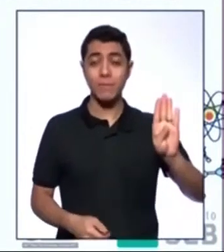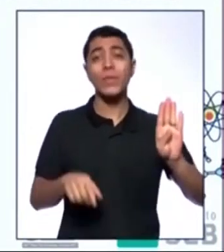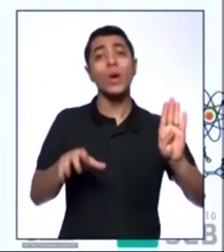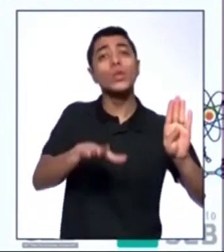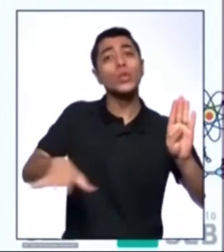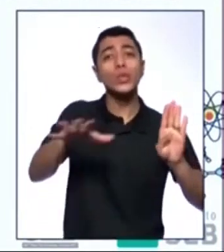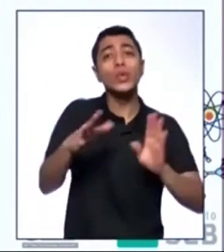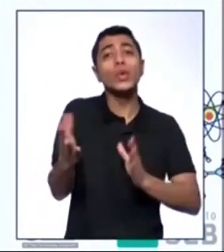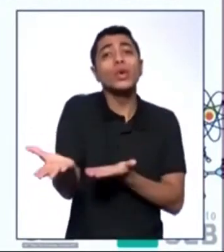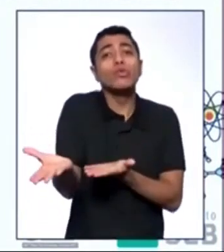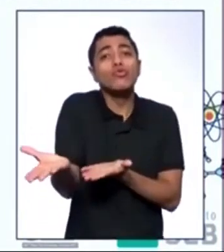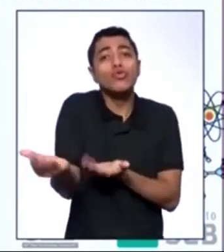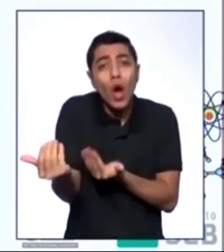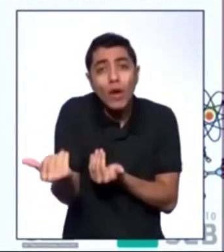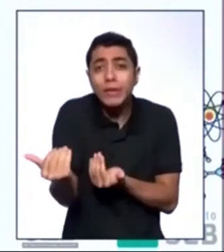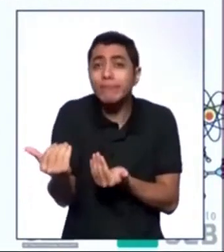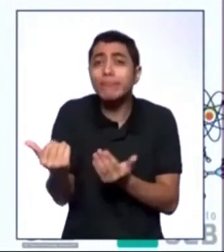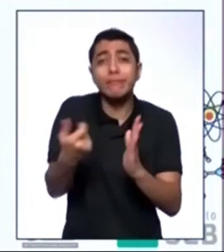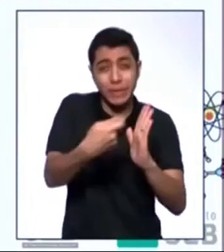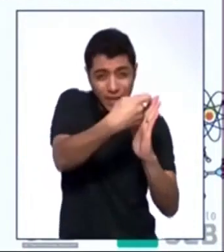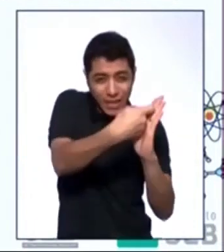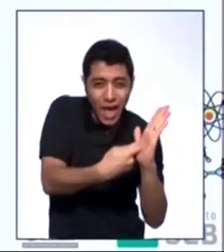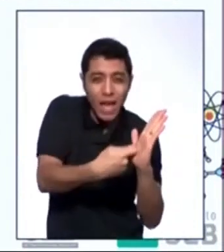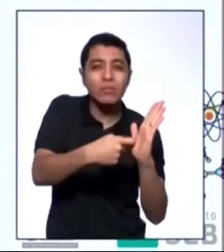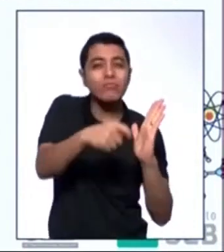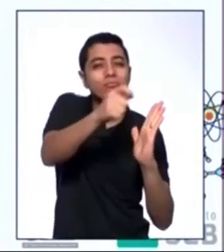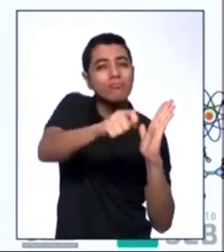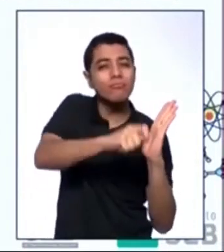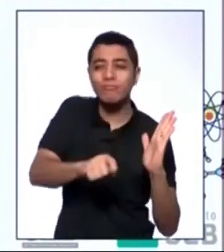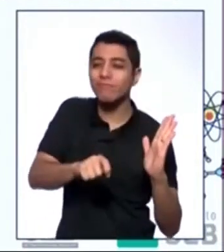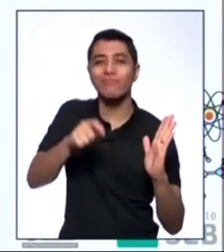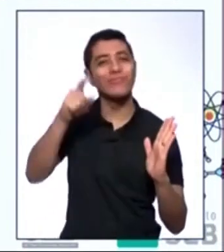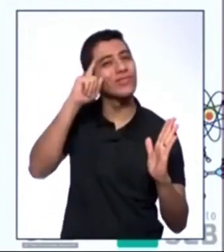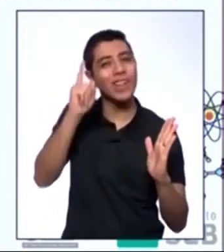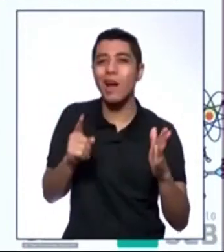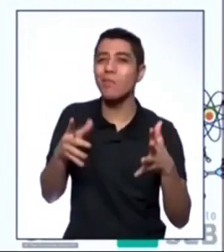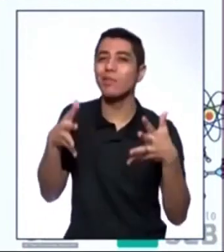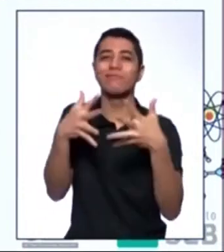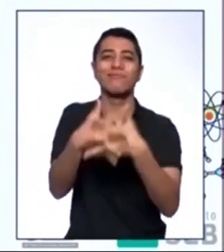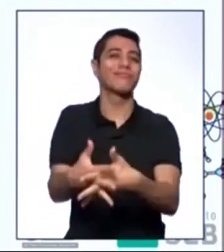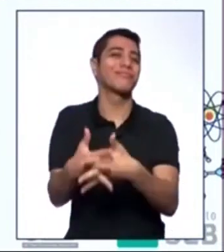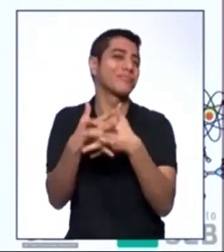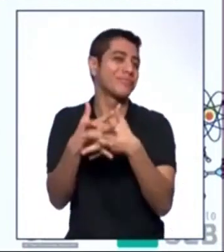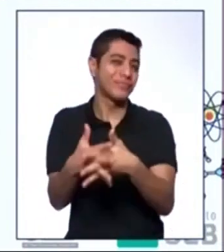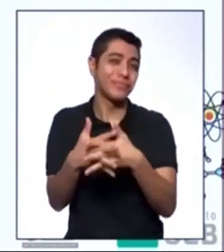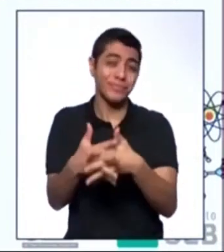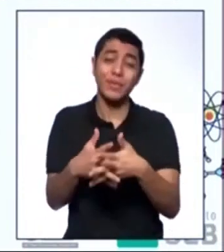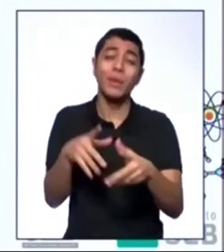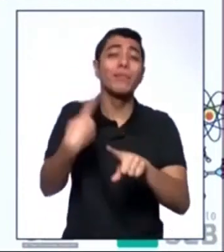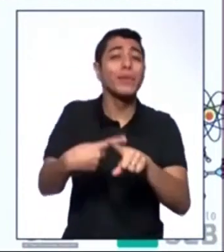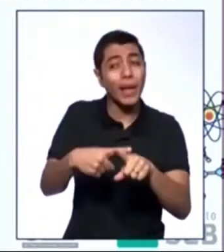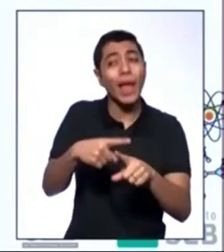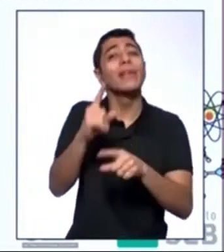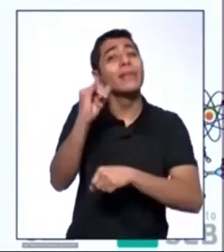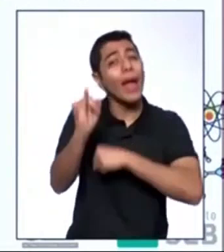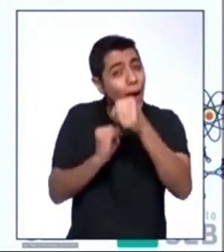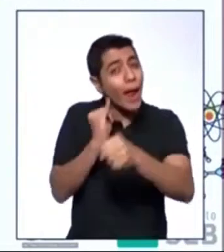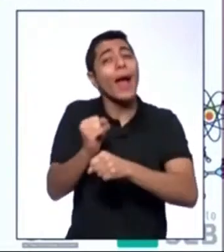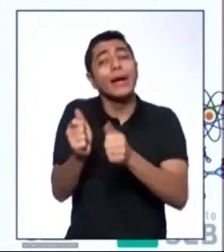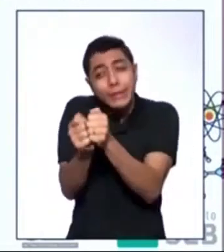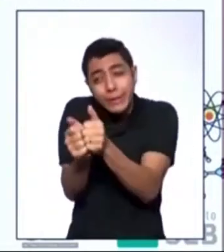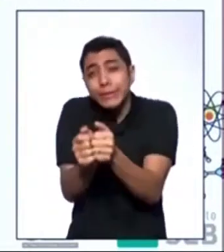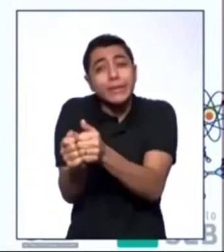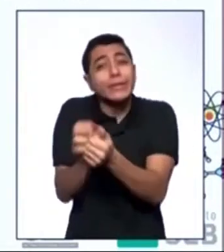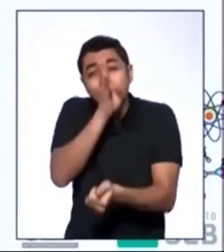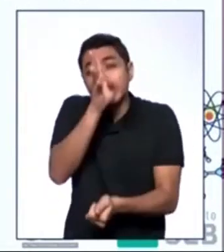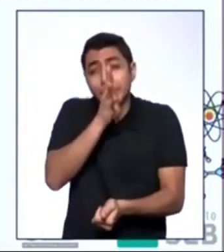textos mais complexos é evidente, sendo a consequência uma expansão do uso indiscriminado da internet por esse público.